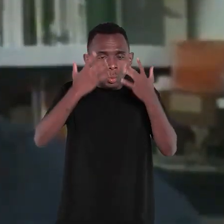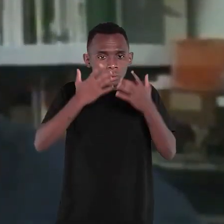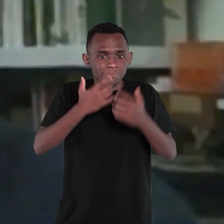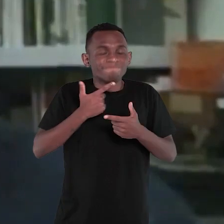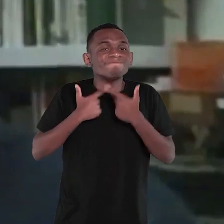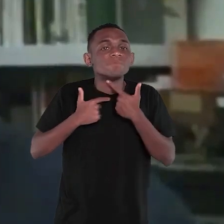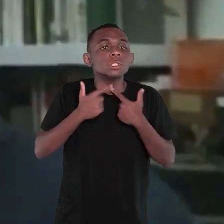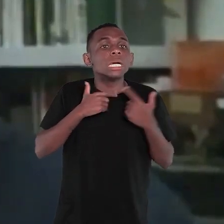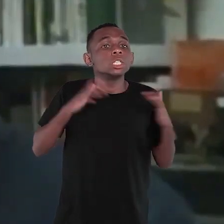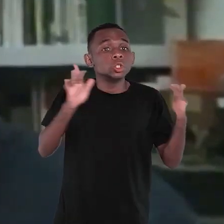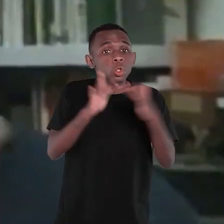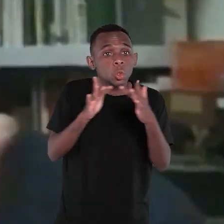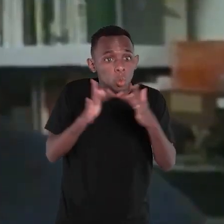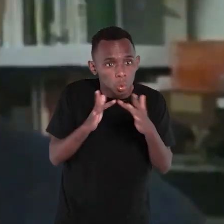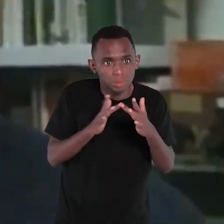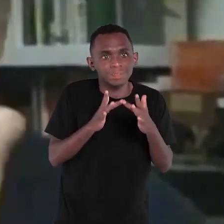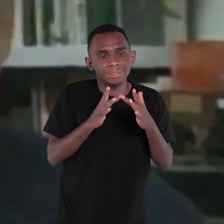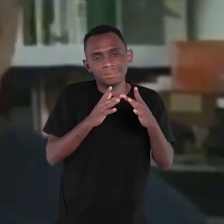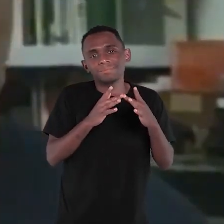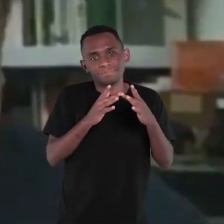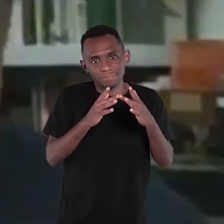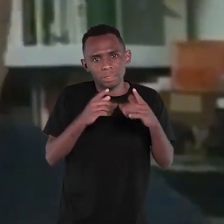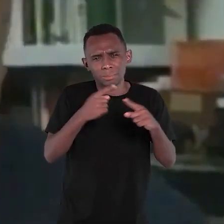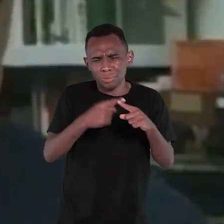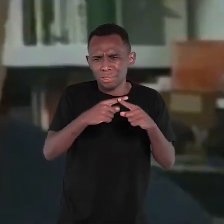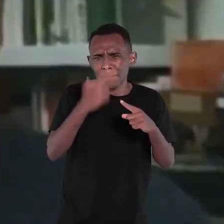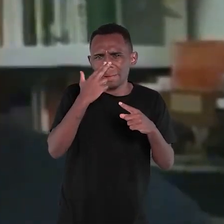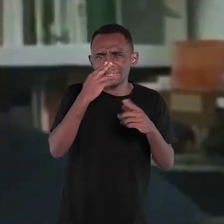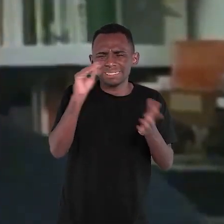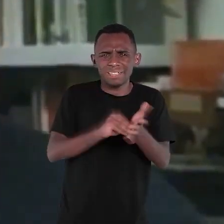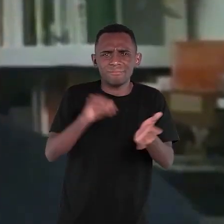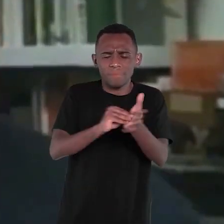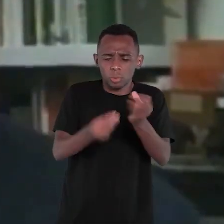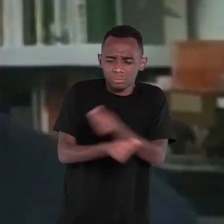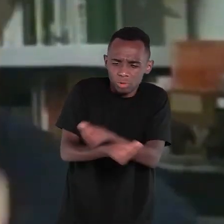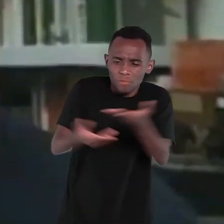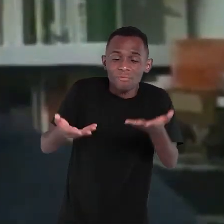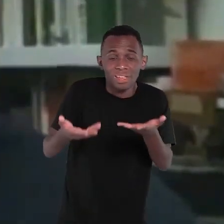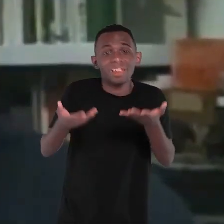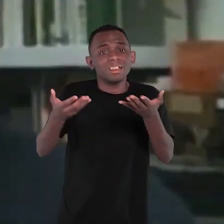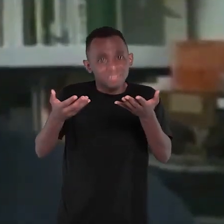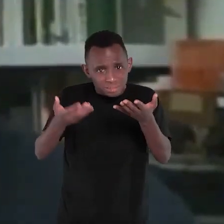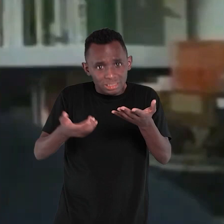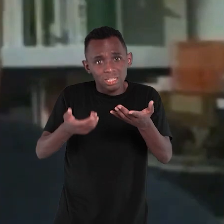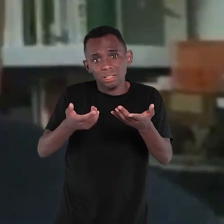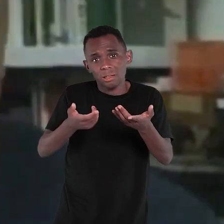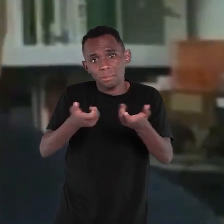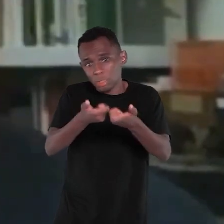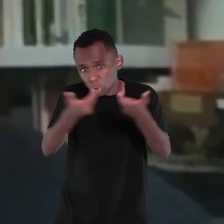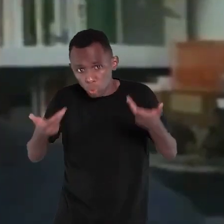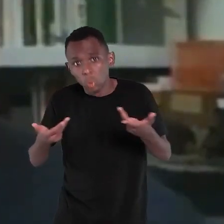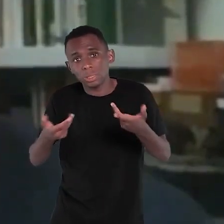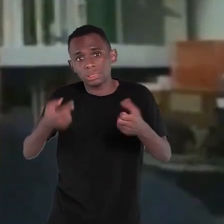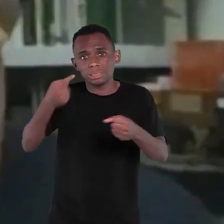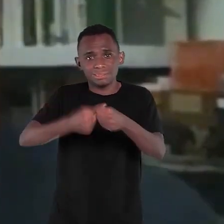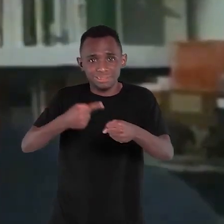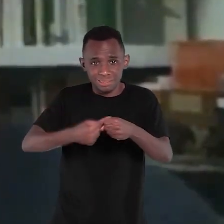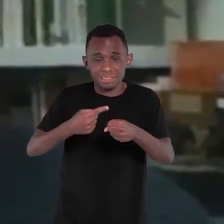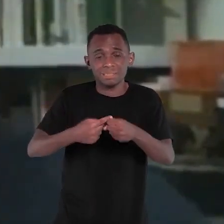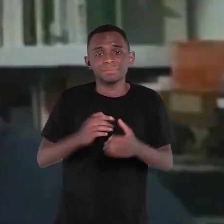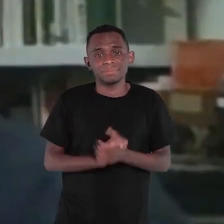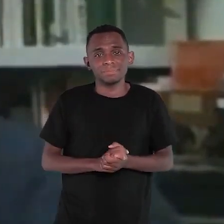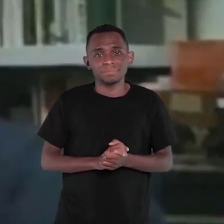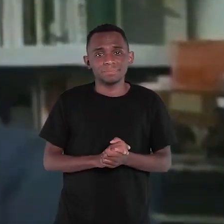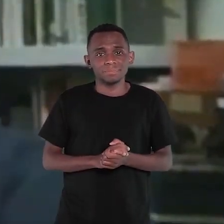contato, né? Porque normalmente tem pouca oferta para idosos na cidade, né? A cidade é um ambiente muito hostil